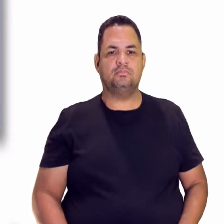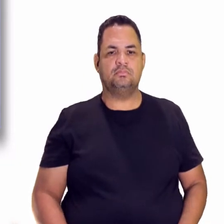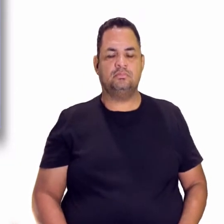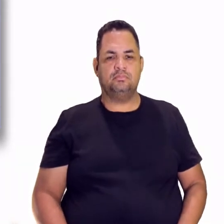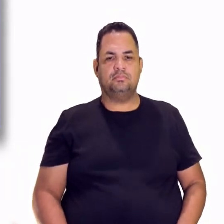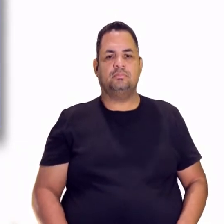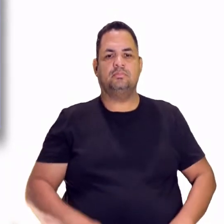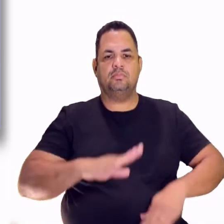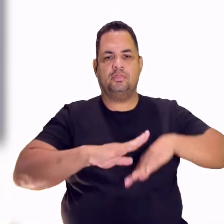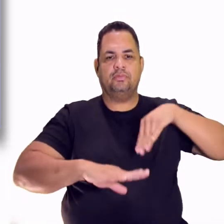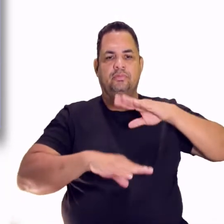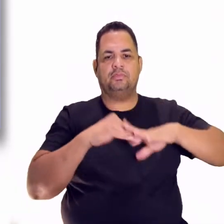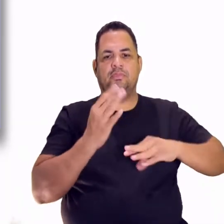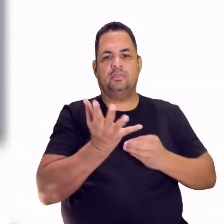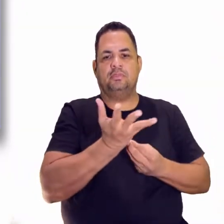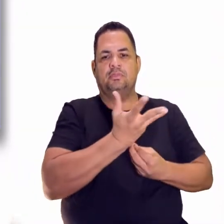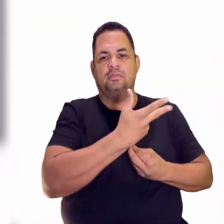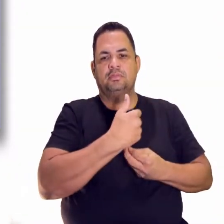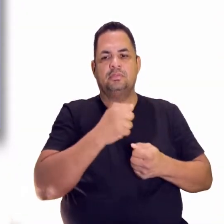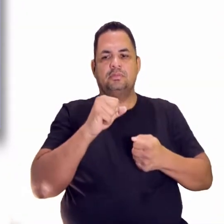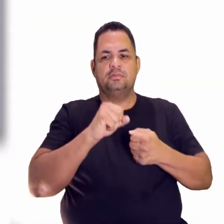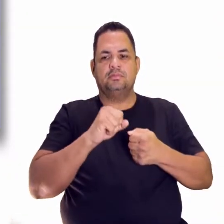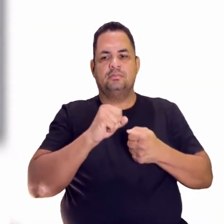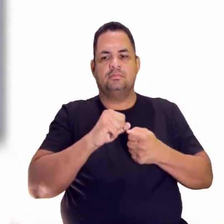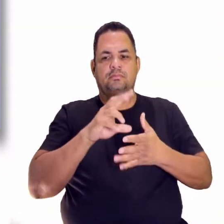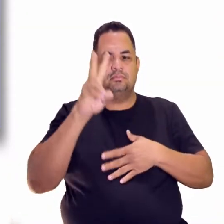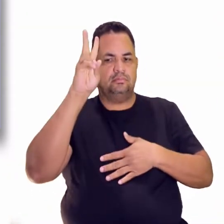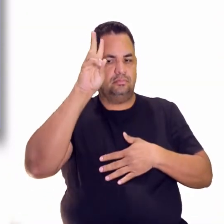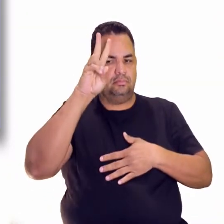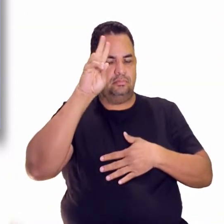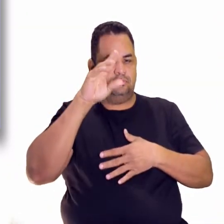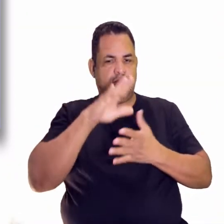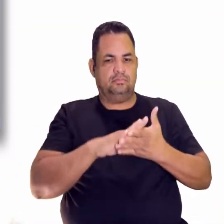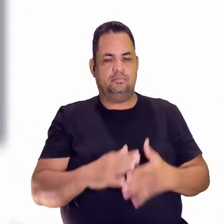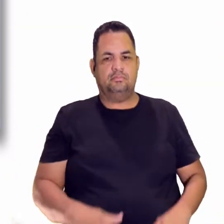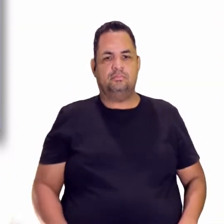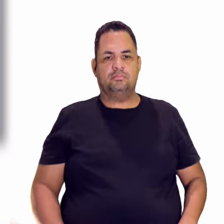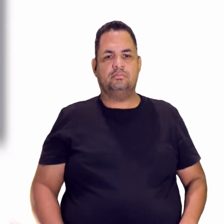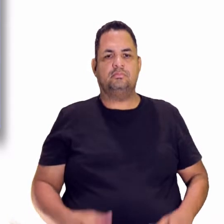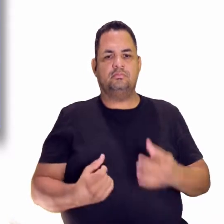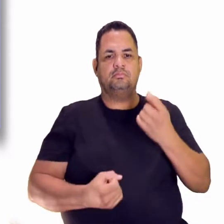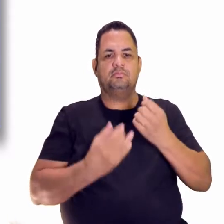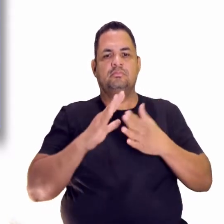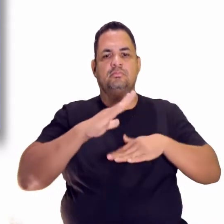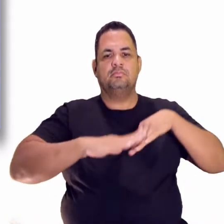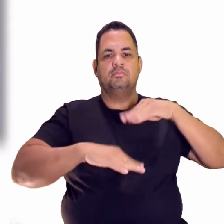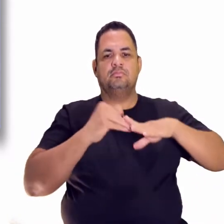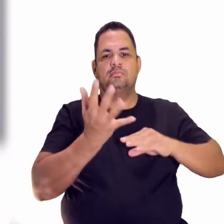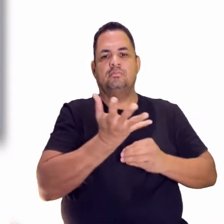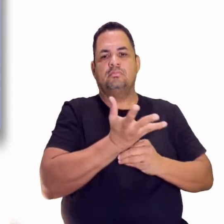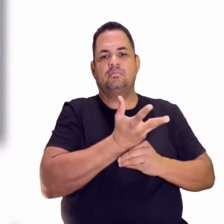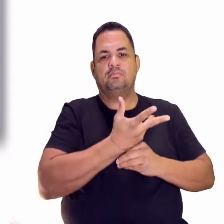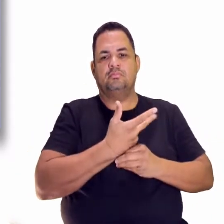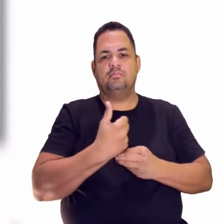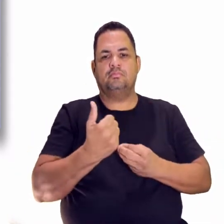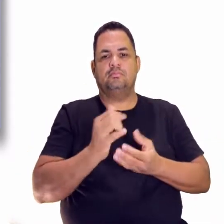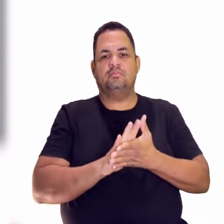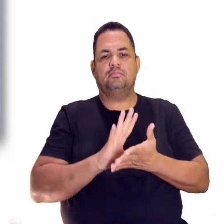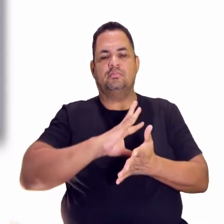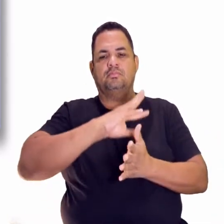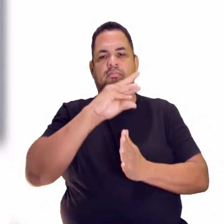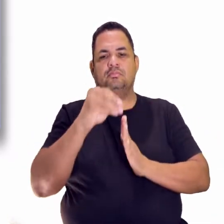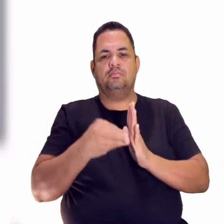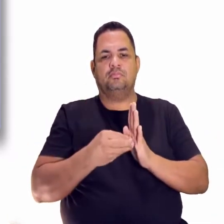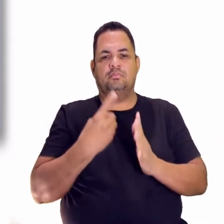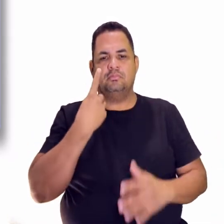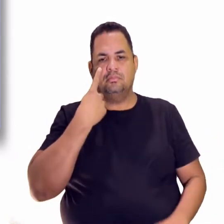Artistas aí que estão fazendo história, né? E alguns artistas contemporâneos também na Amazônia. Nós vamos